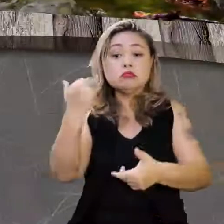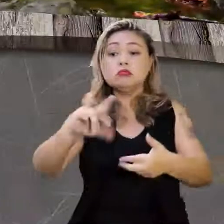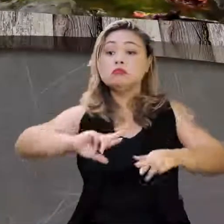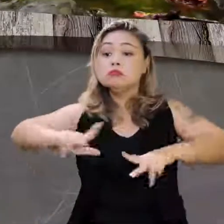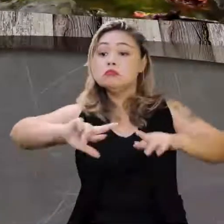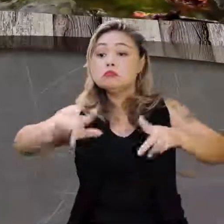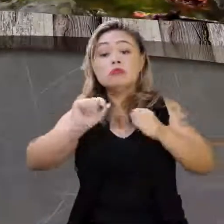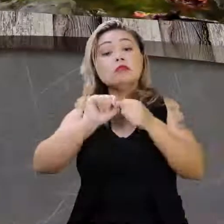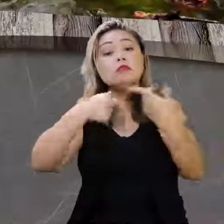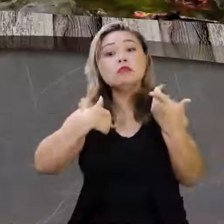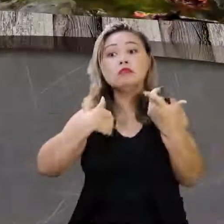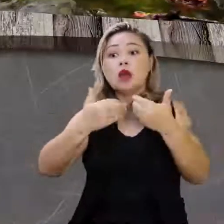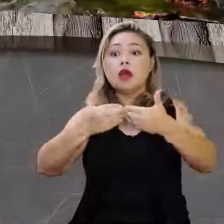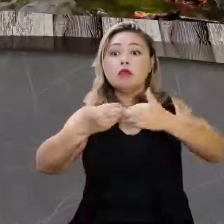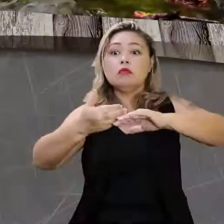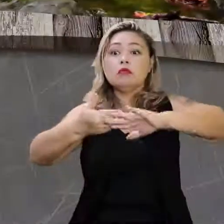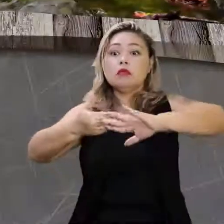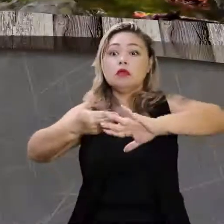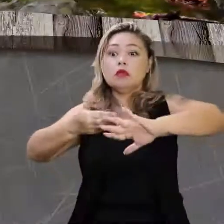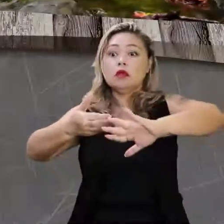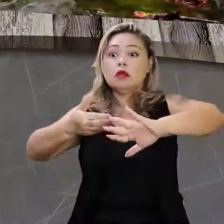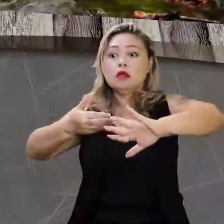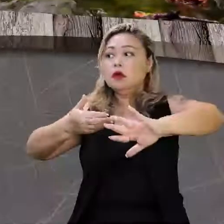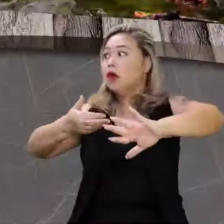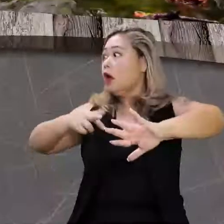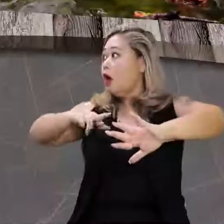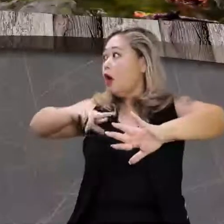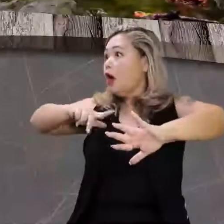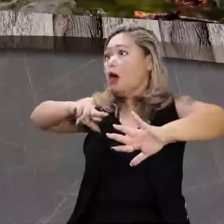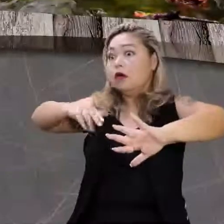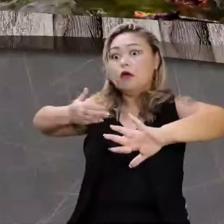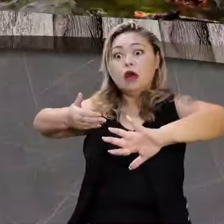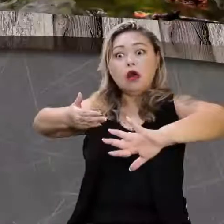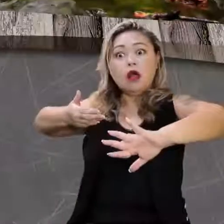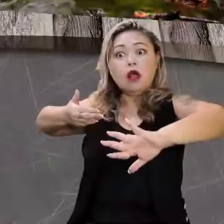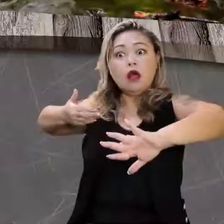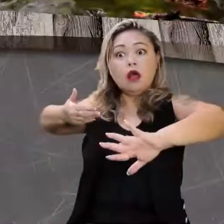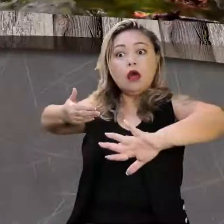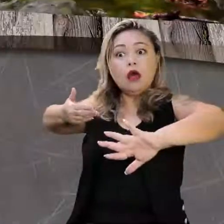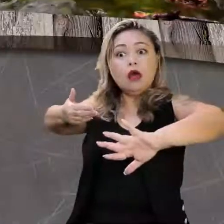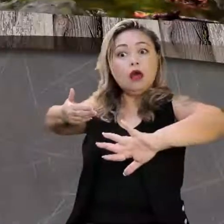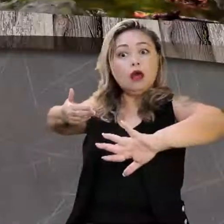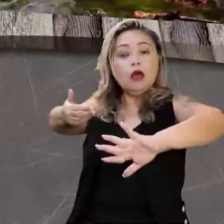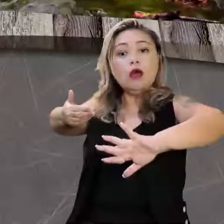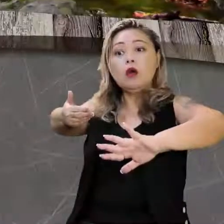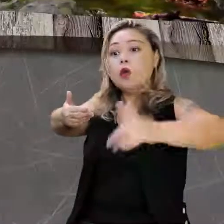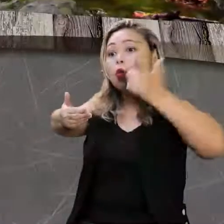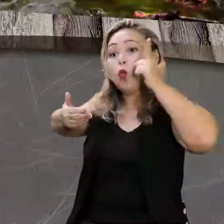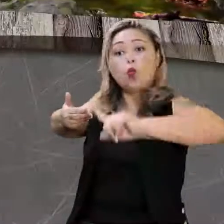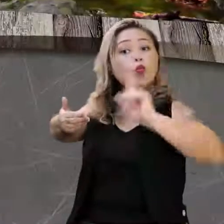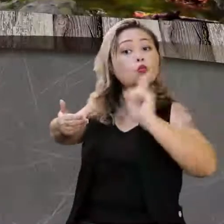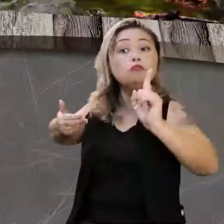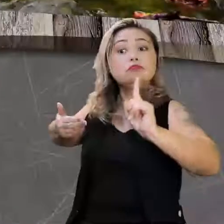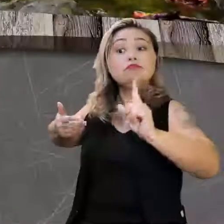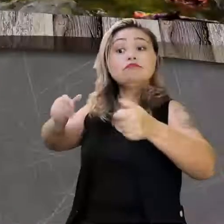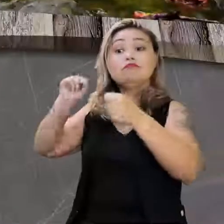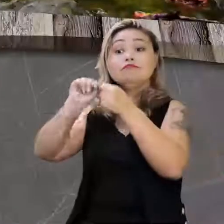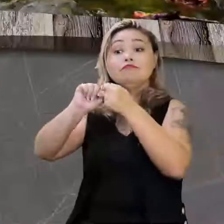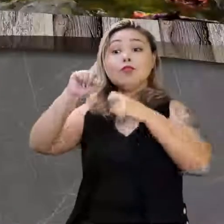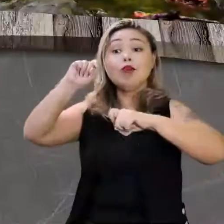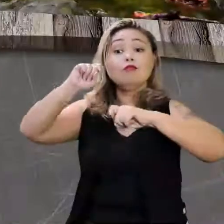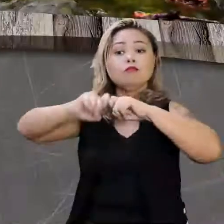diferentes, elas vão se distanciar tanto, vão se diferenciar tanto, que elas não vão conseguir mais se